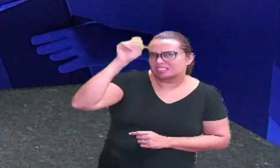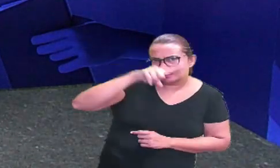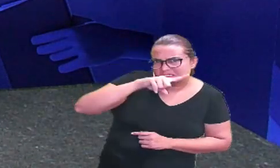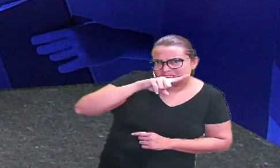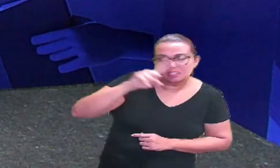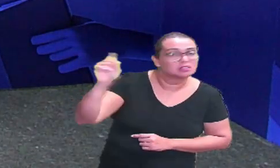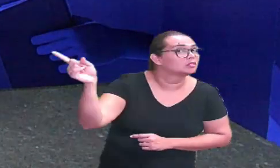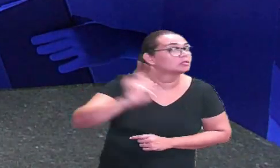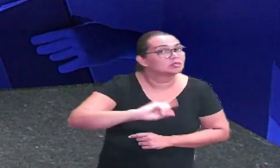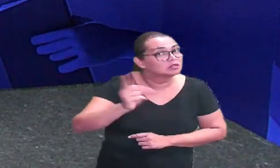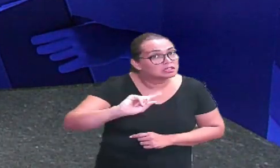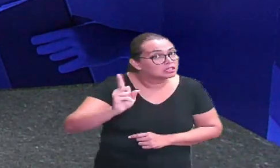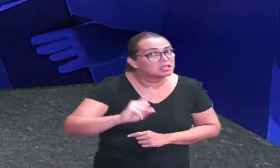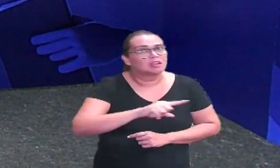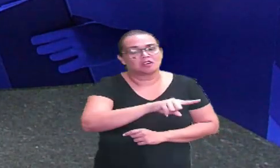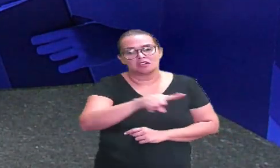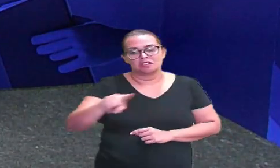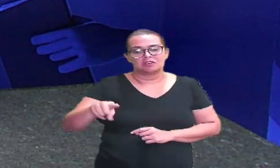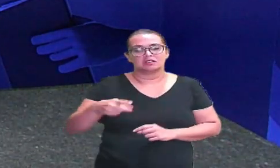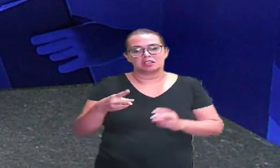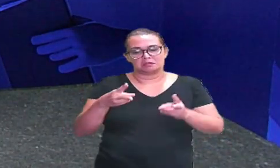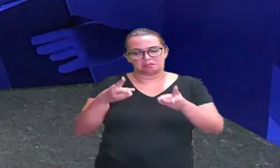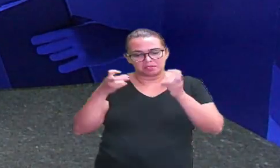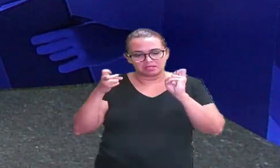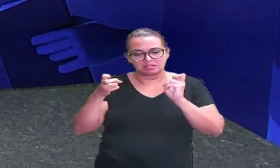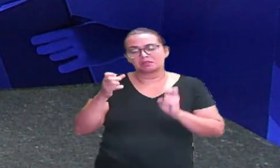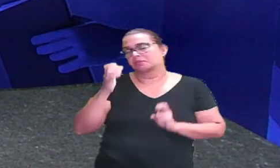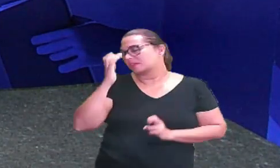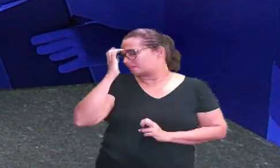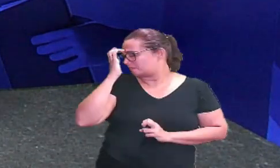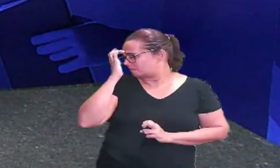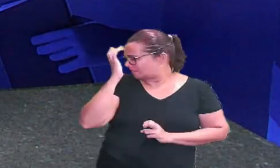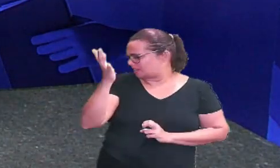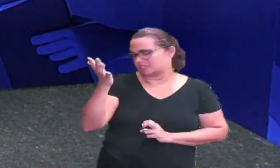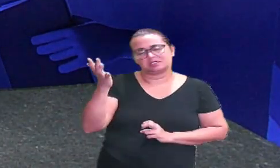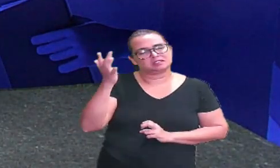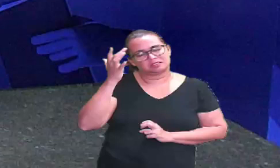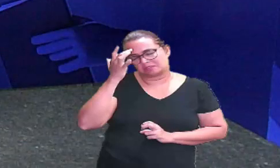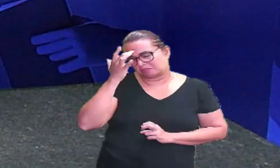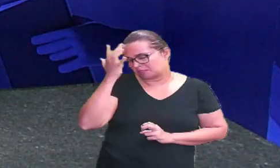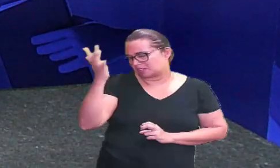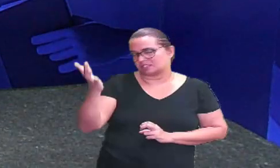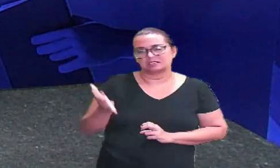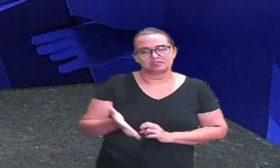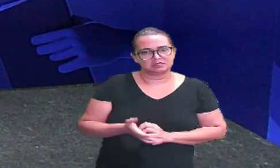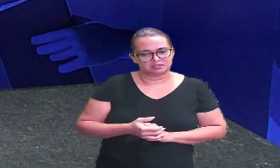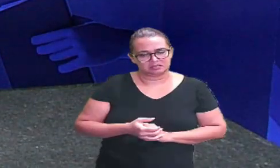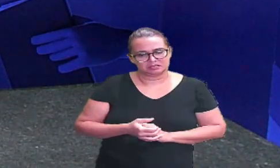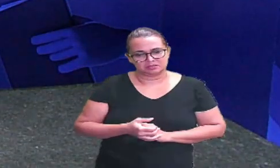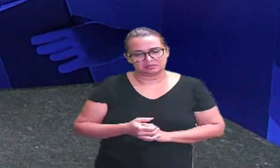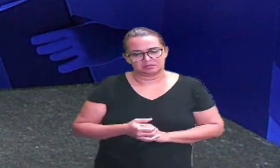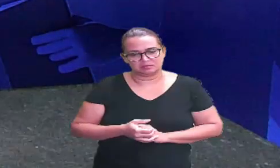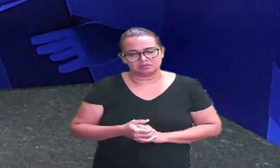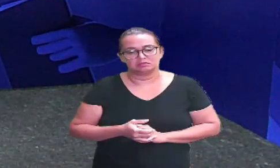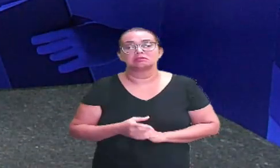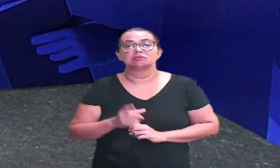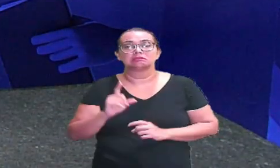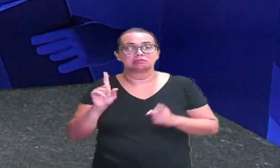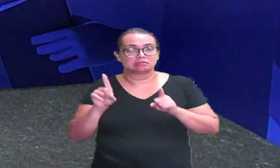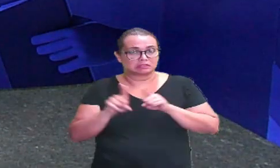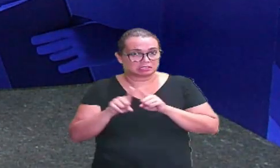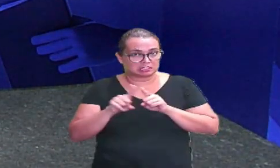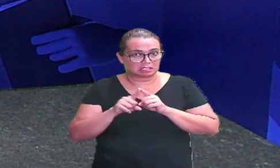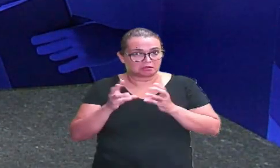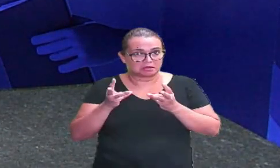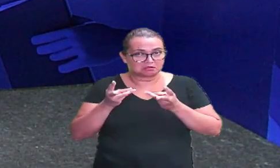não é difícil. Vocês vão ver que é fácil, tá certo? E muitos cálculos vocês